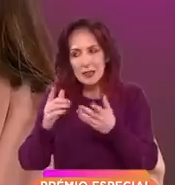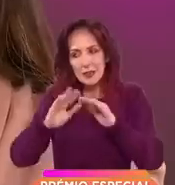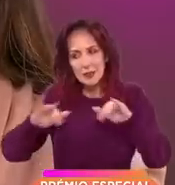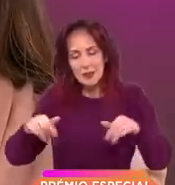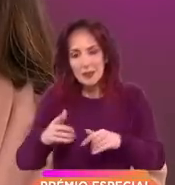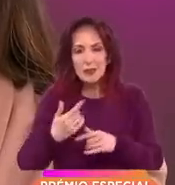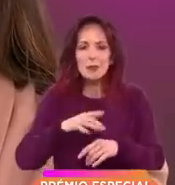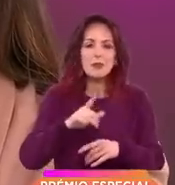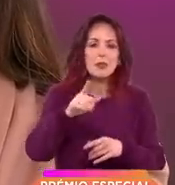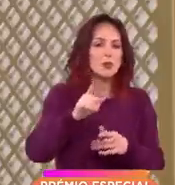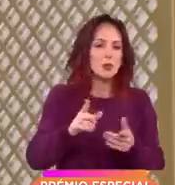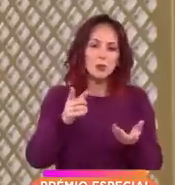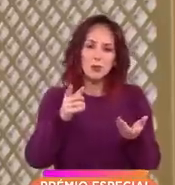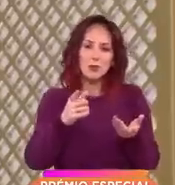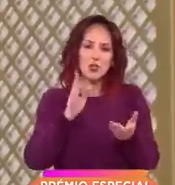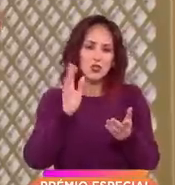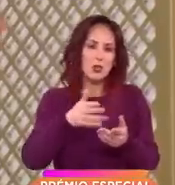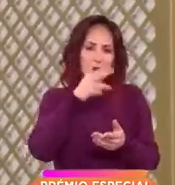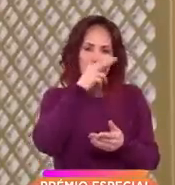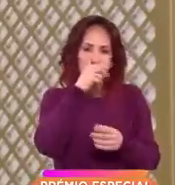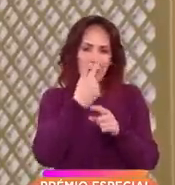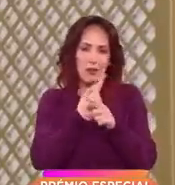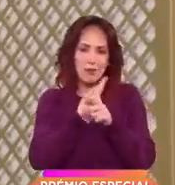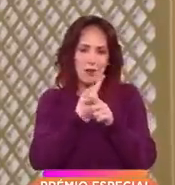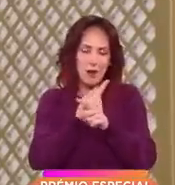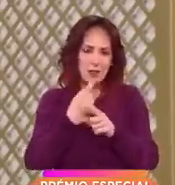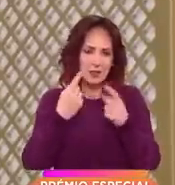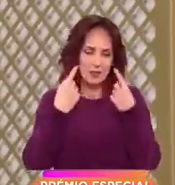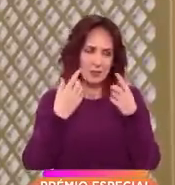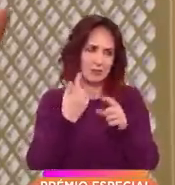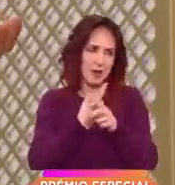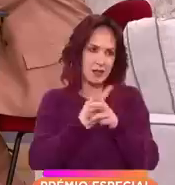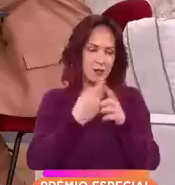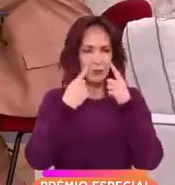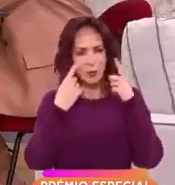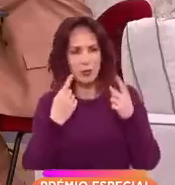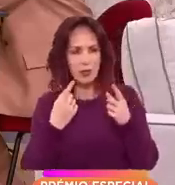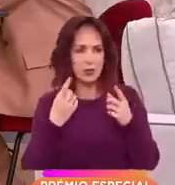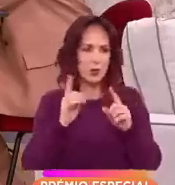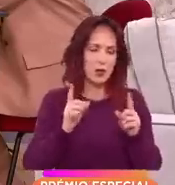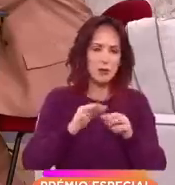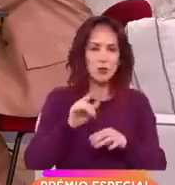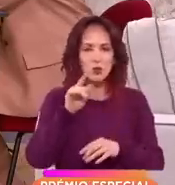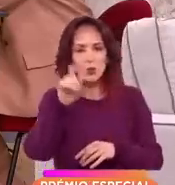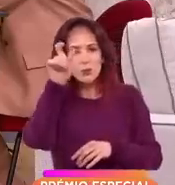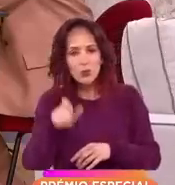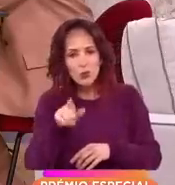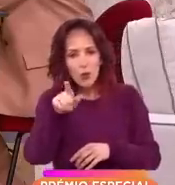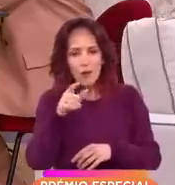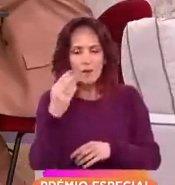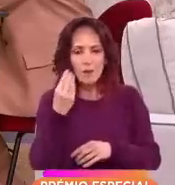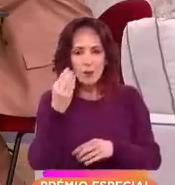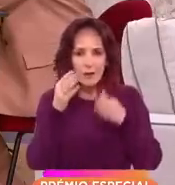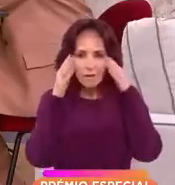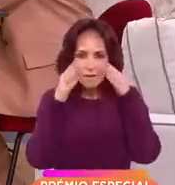vai ser sempre assim, tu não sentes sempre, tu já tiveste várias relações, umas públicas, outras não tão públicas, sim, mas tu não sentes que o facto de seres tu e de te